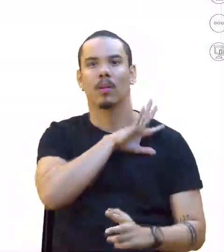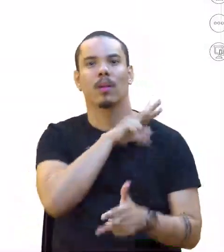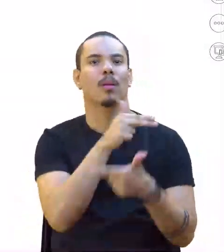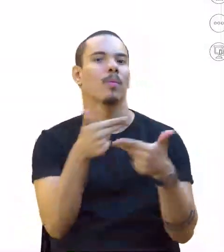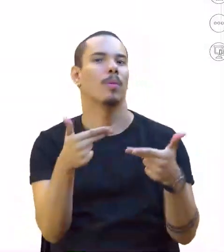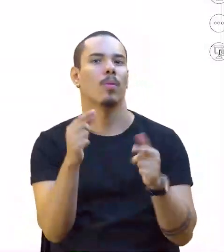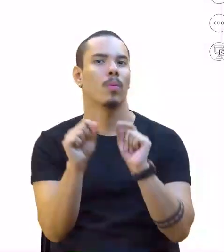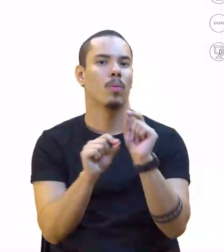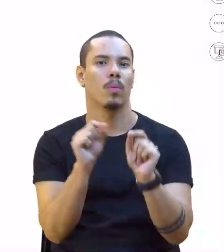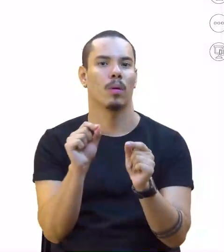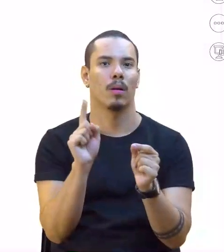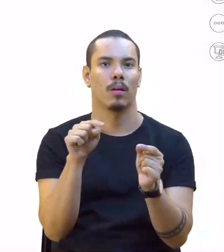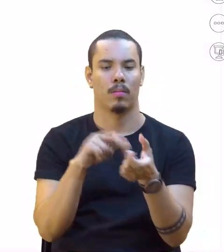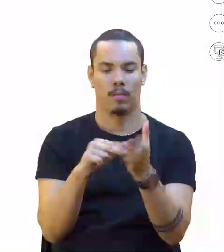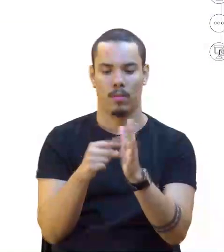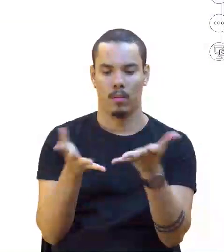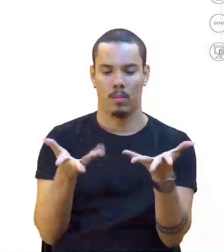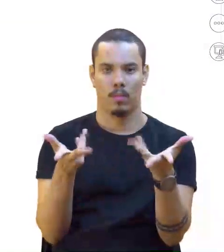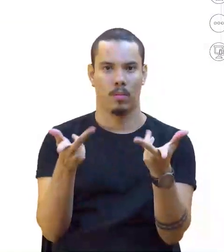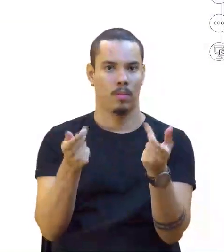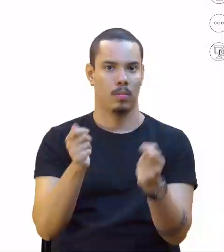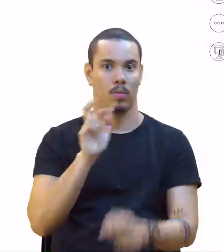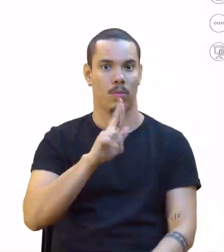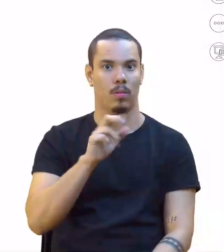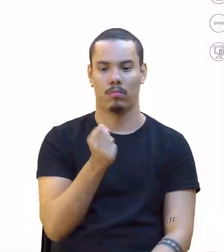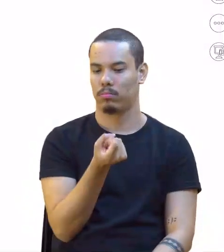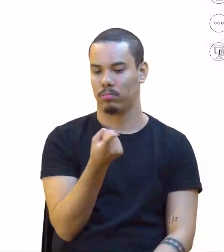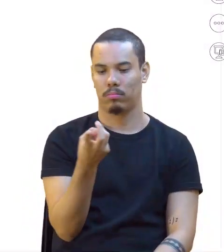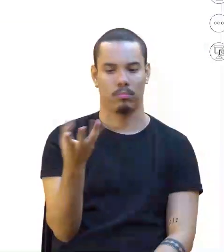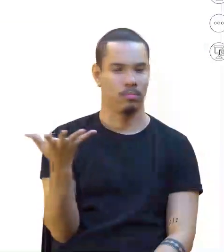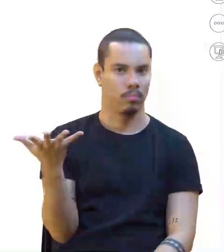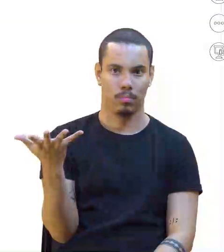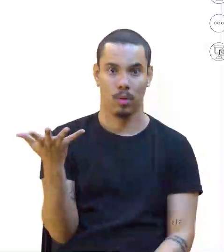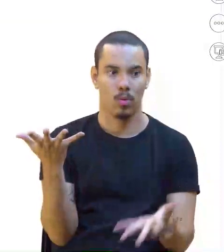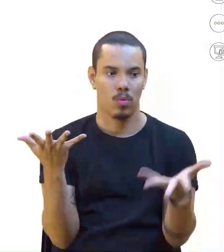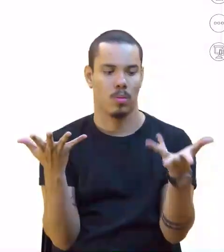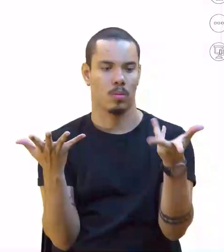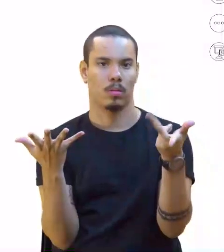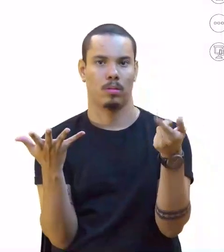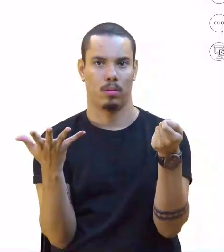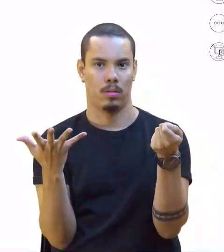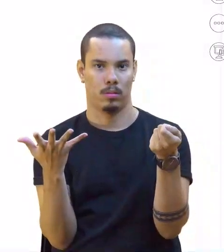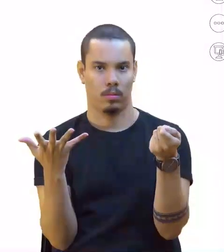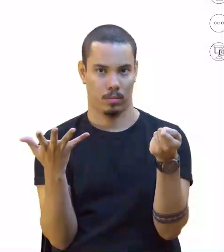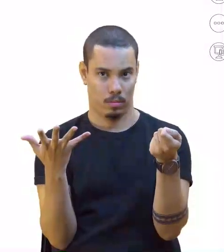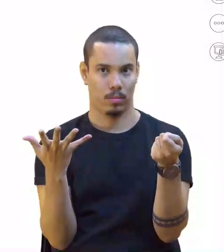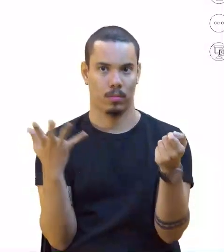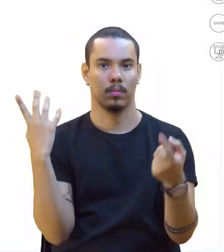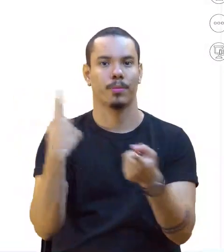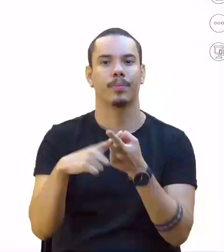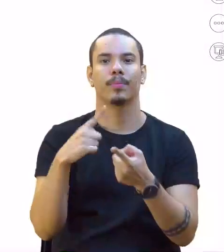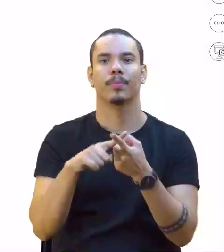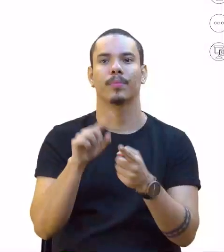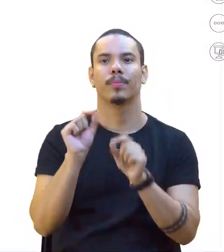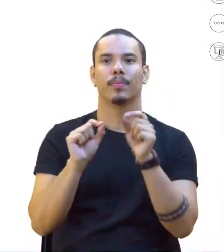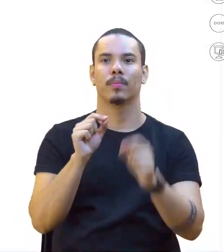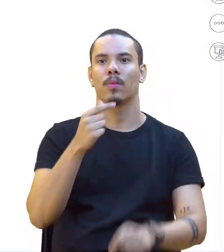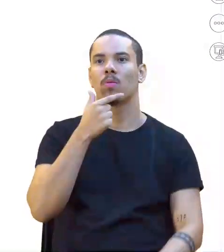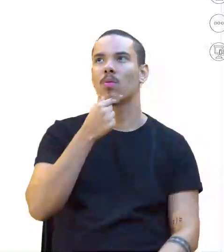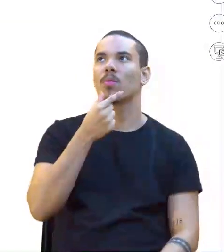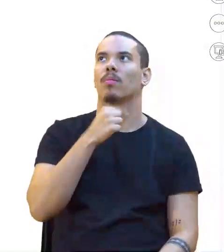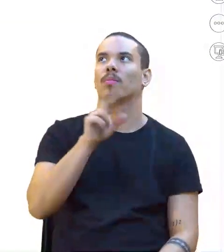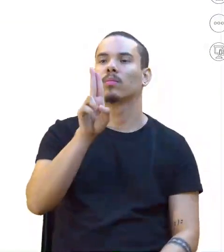diferença qualitativa e não quantitativa. O que nos diferencia dos animais, né? Isso quer dizer que o homem usa símbolos